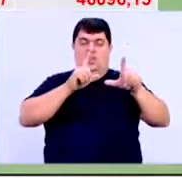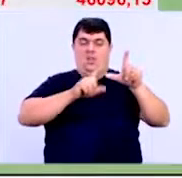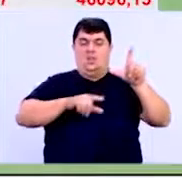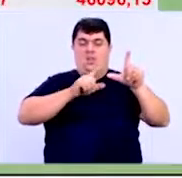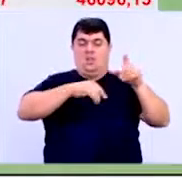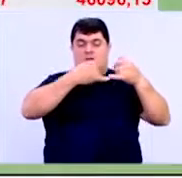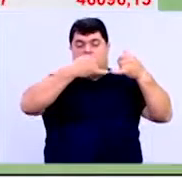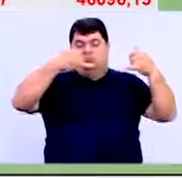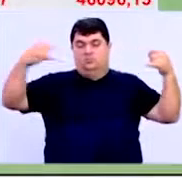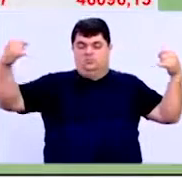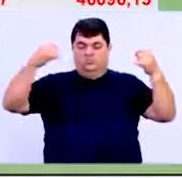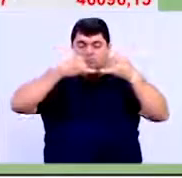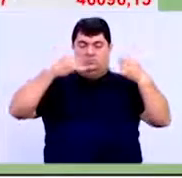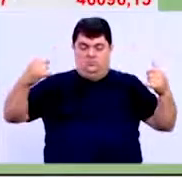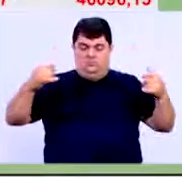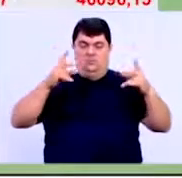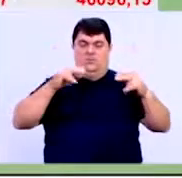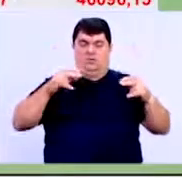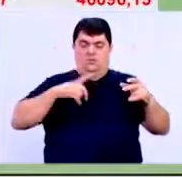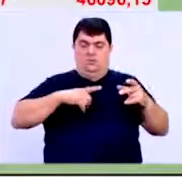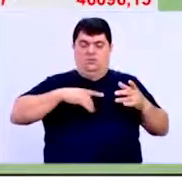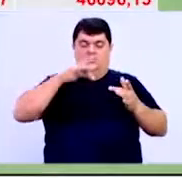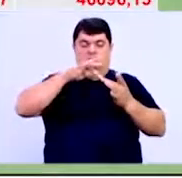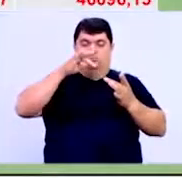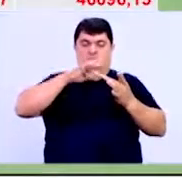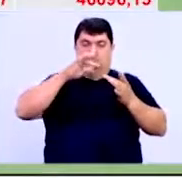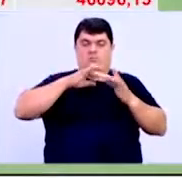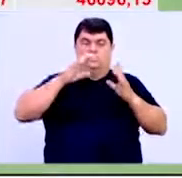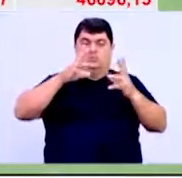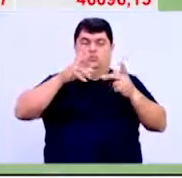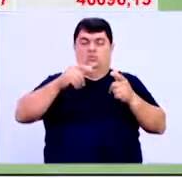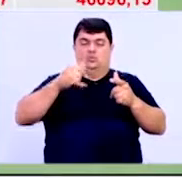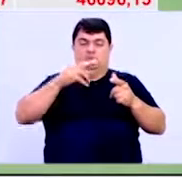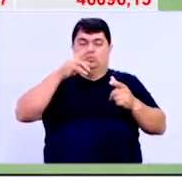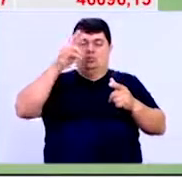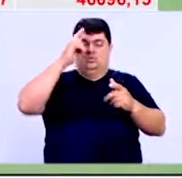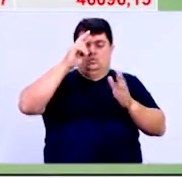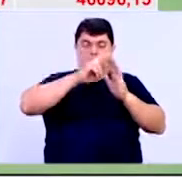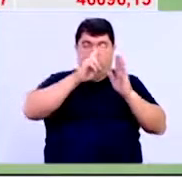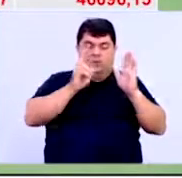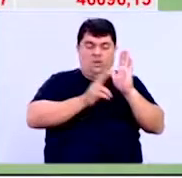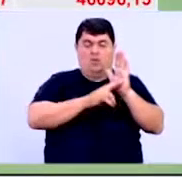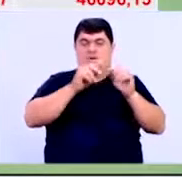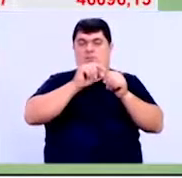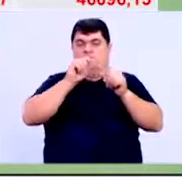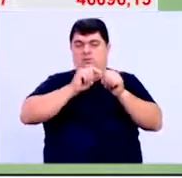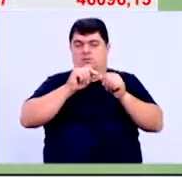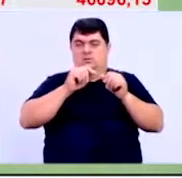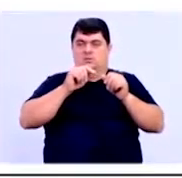entre todas as receitas e despesas existentes nesse período de tempo.